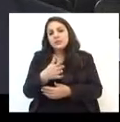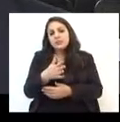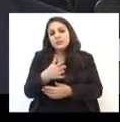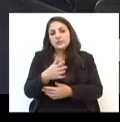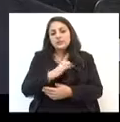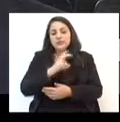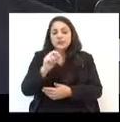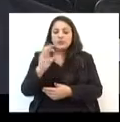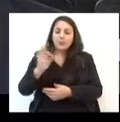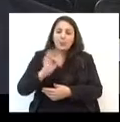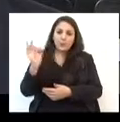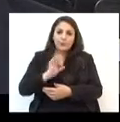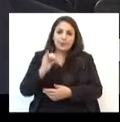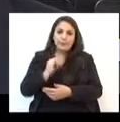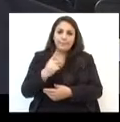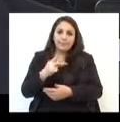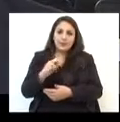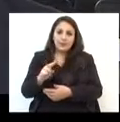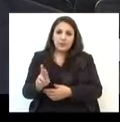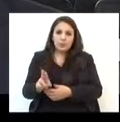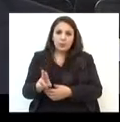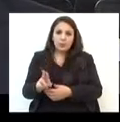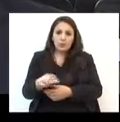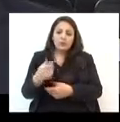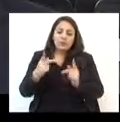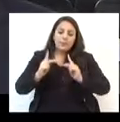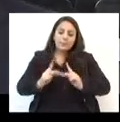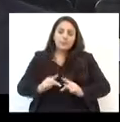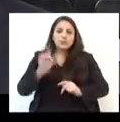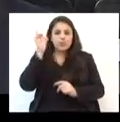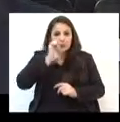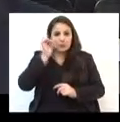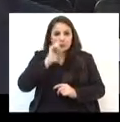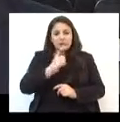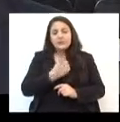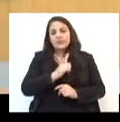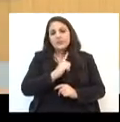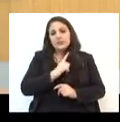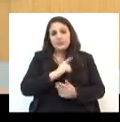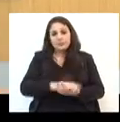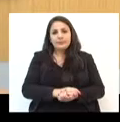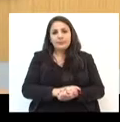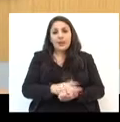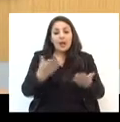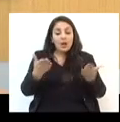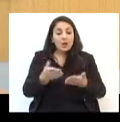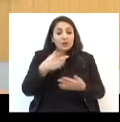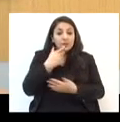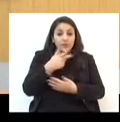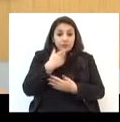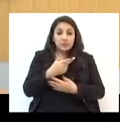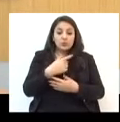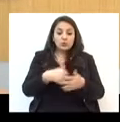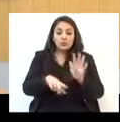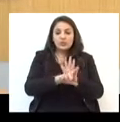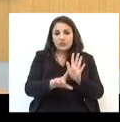isentar 50% do IPTU dessas pessoas que, no mínimo, dariam uma prestação por ano. E está tramitando